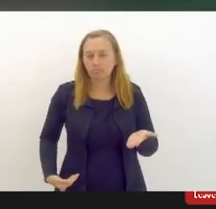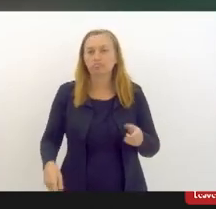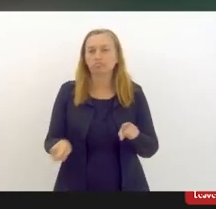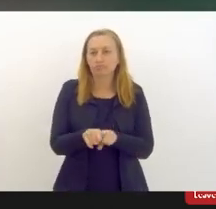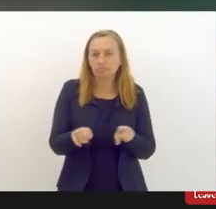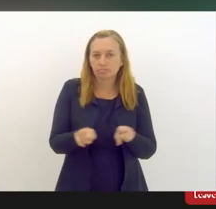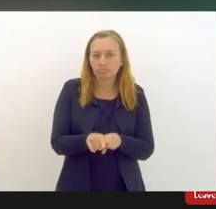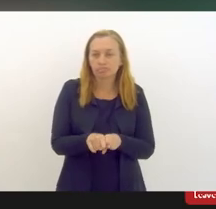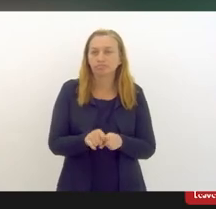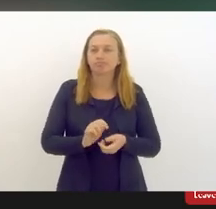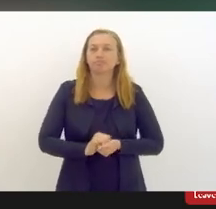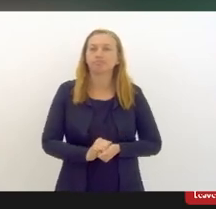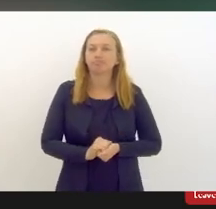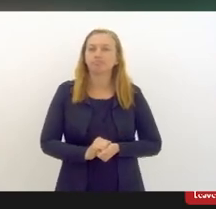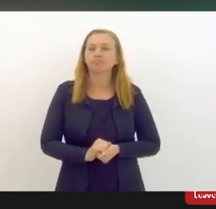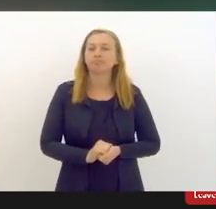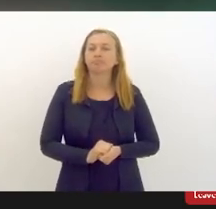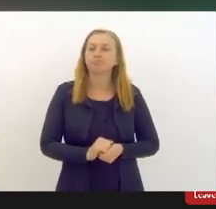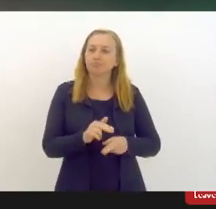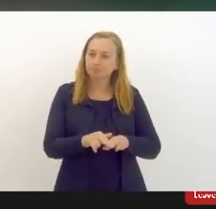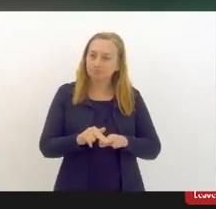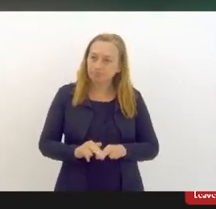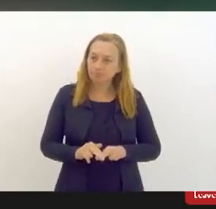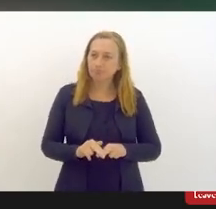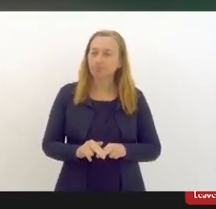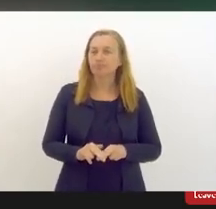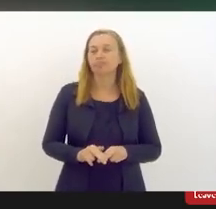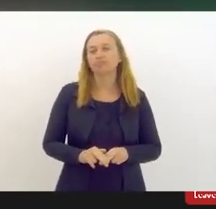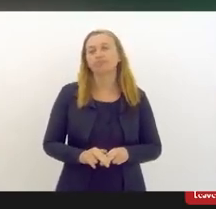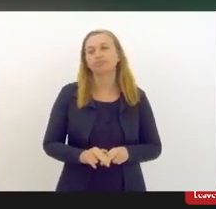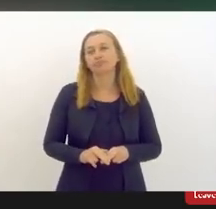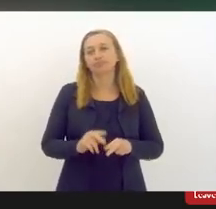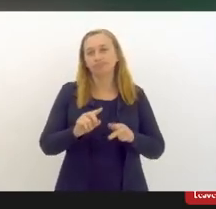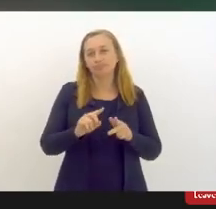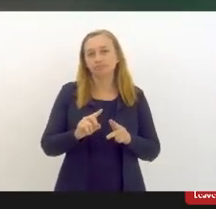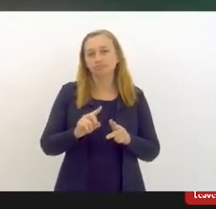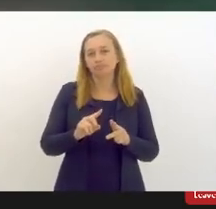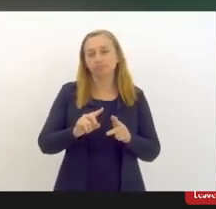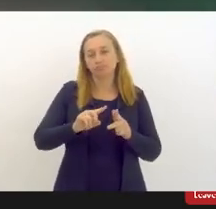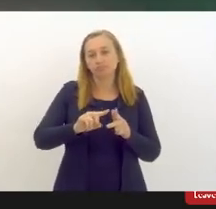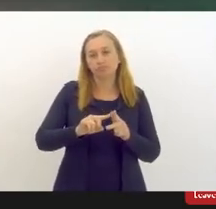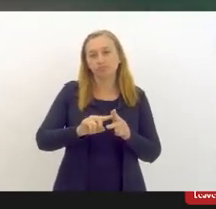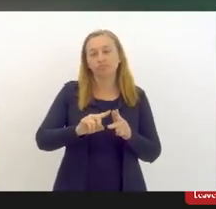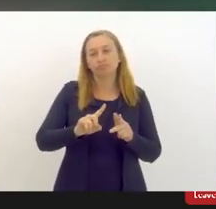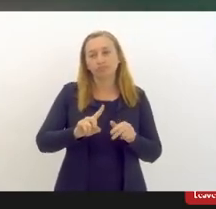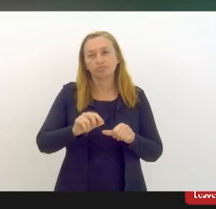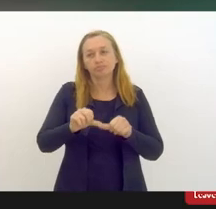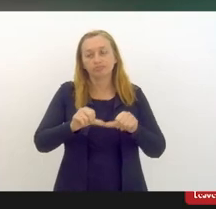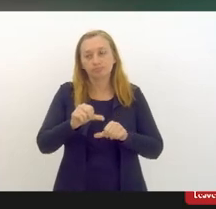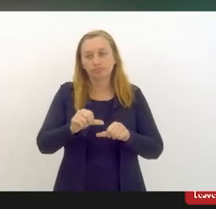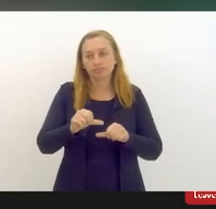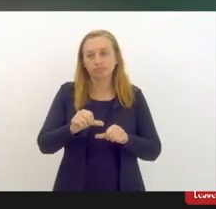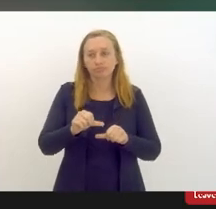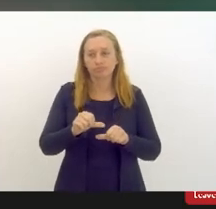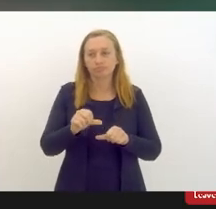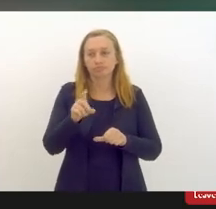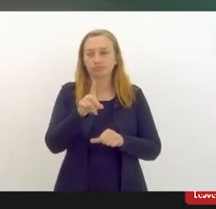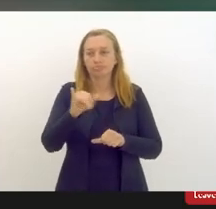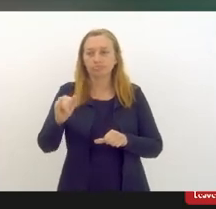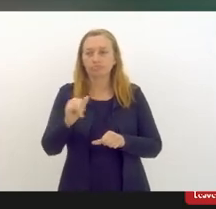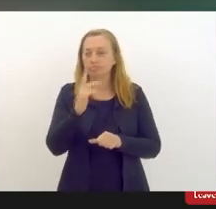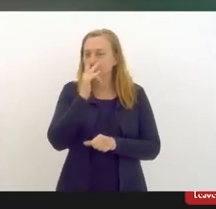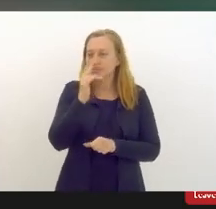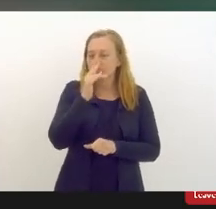também. E, por conta disso, talvez essa data não possa ser mantida, porque, salvo engano, o governador está